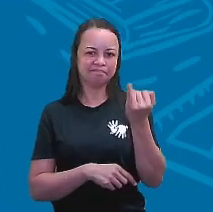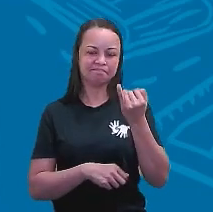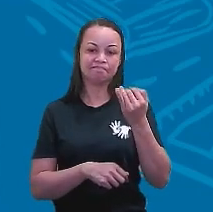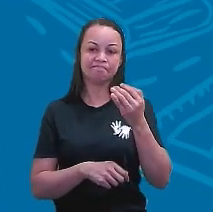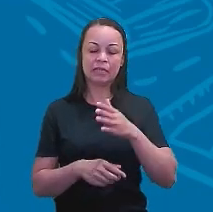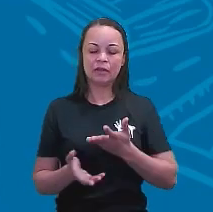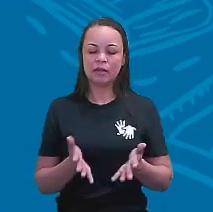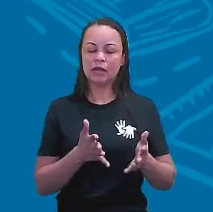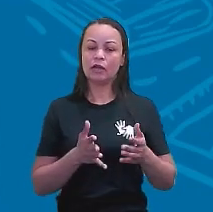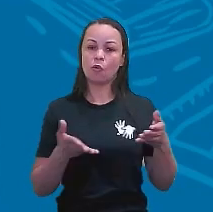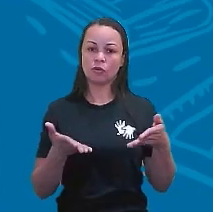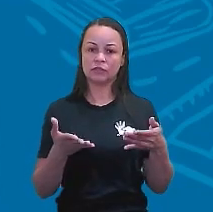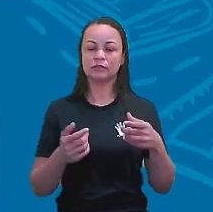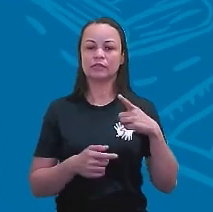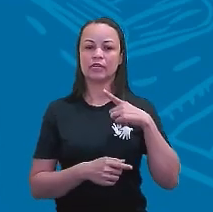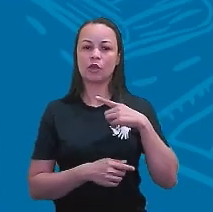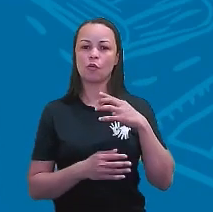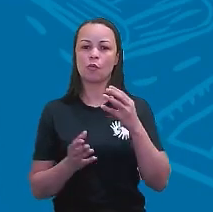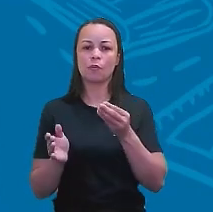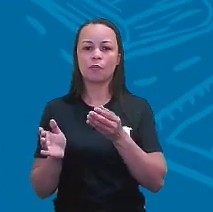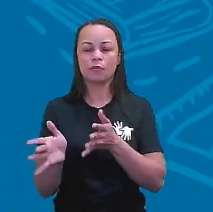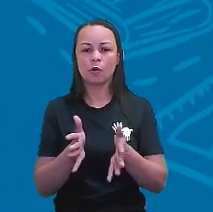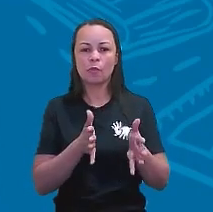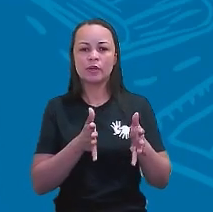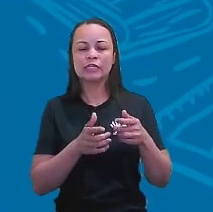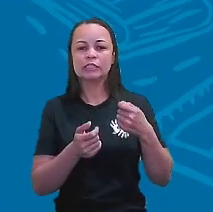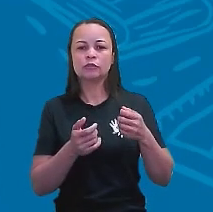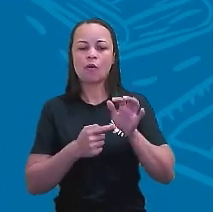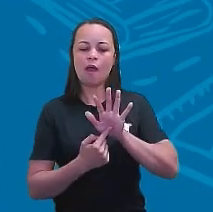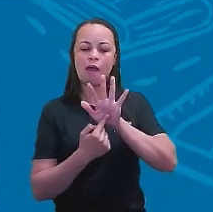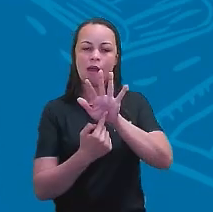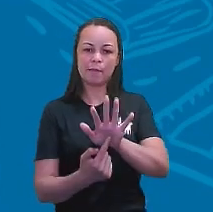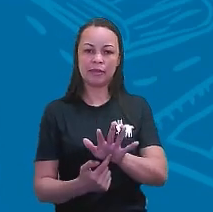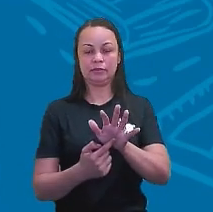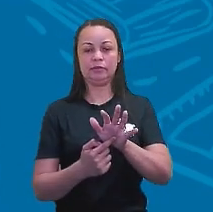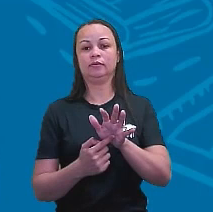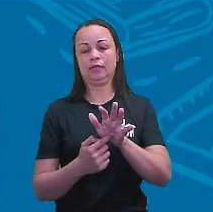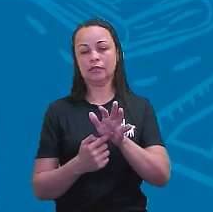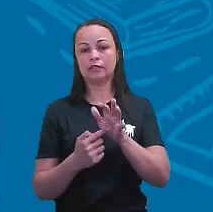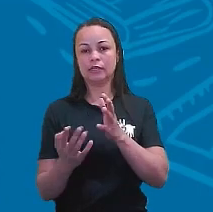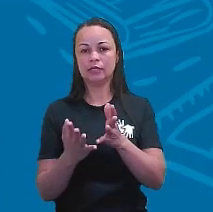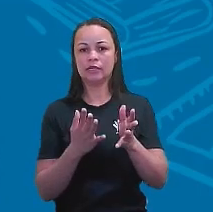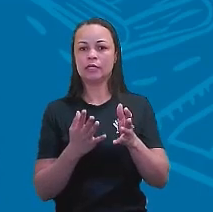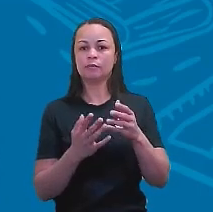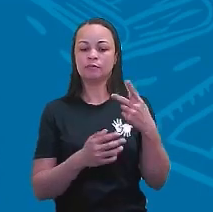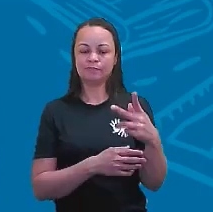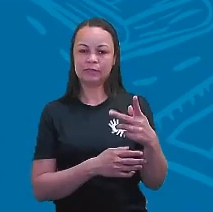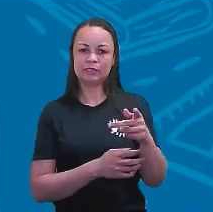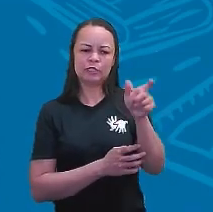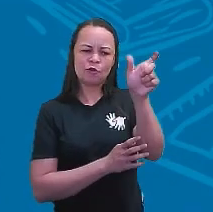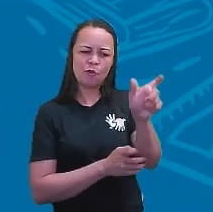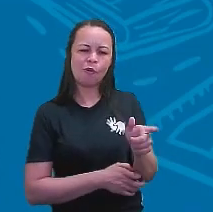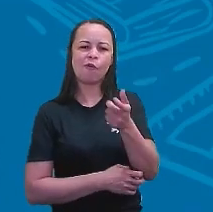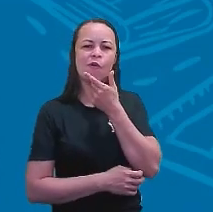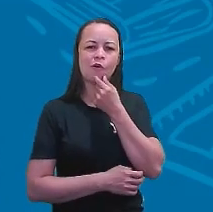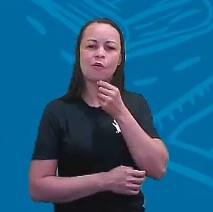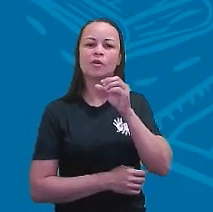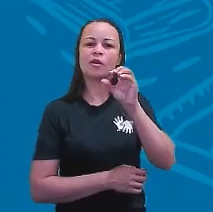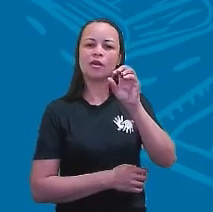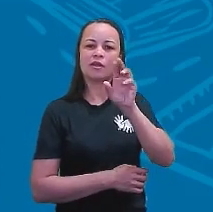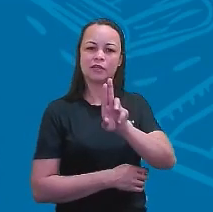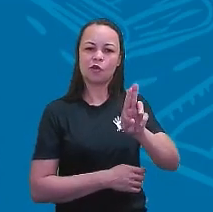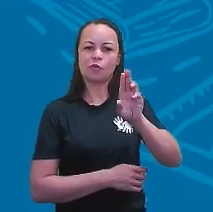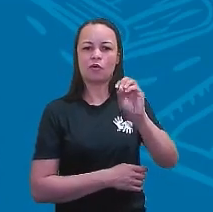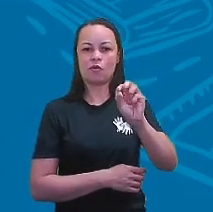ter o compromisso de apresentar a importância dele, Osman Lins, suas